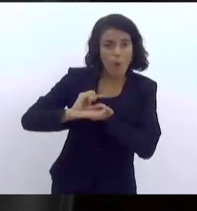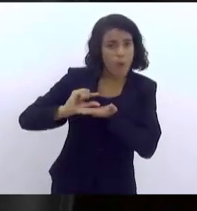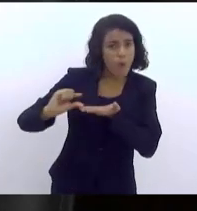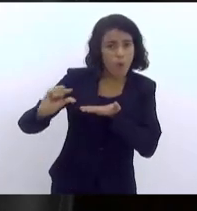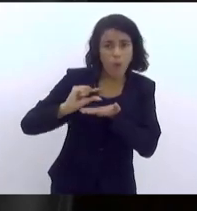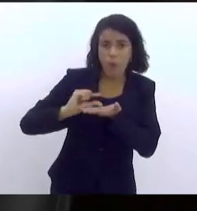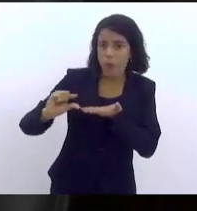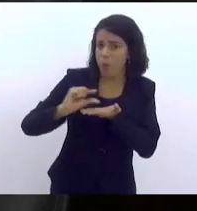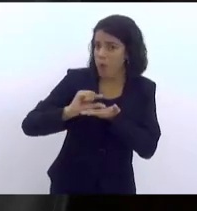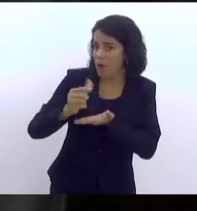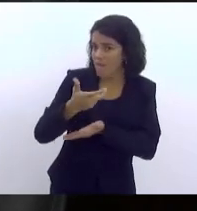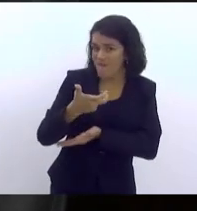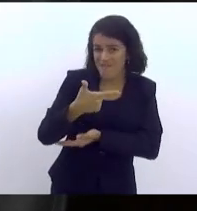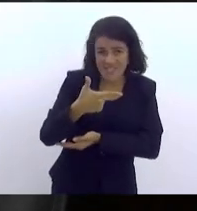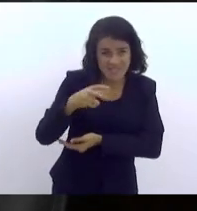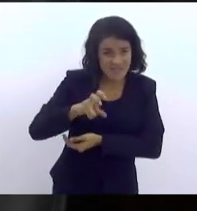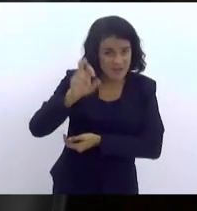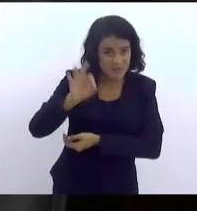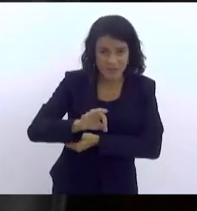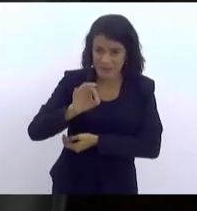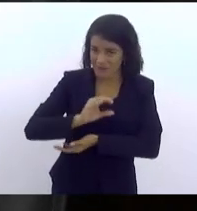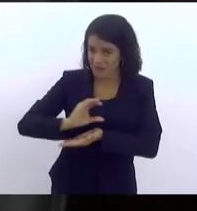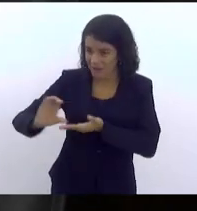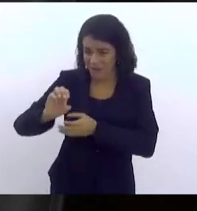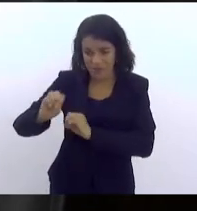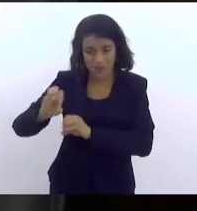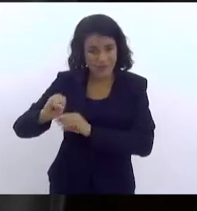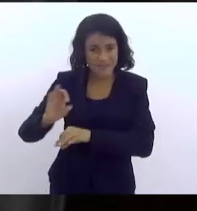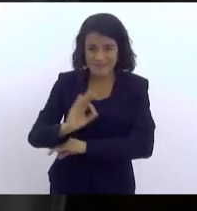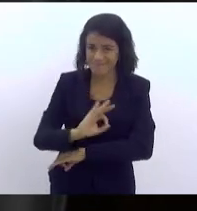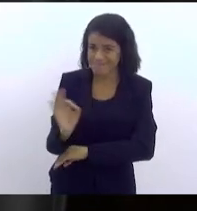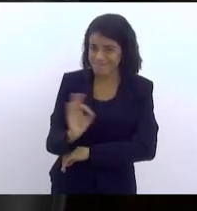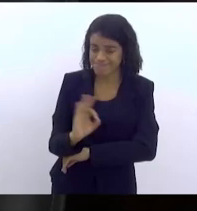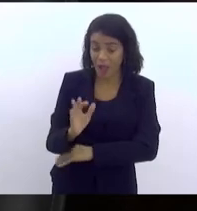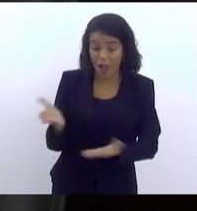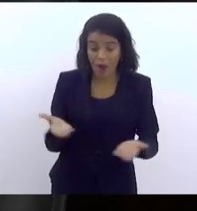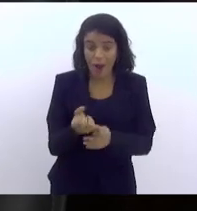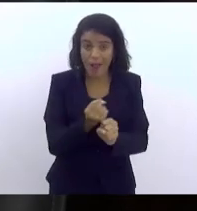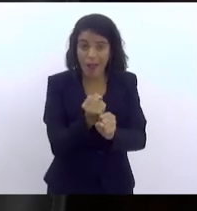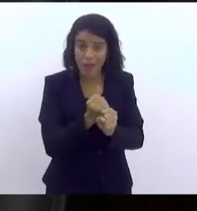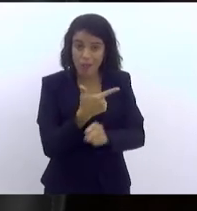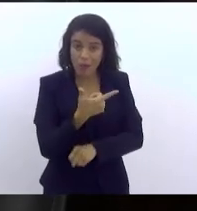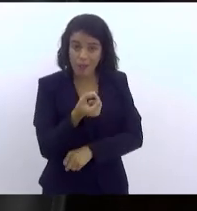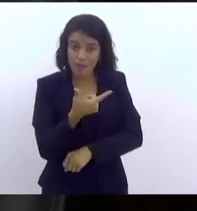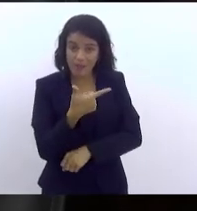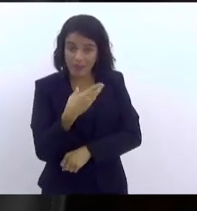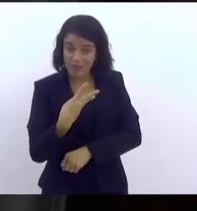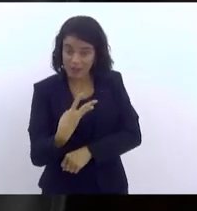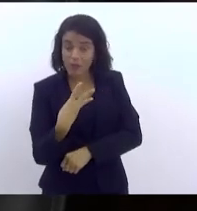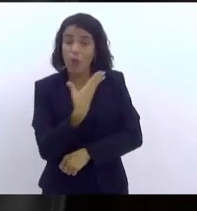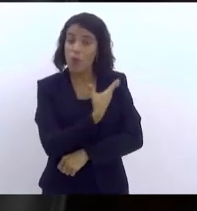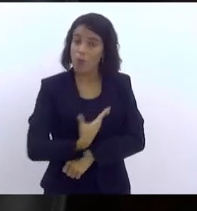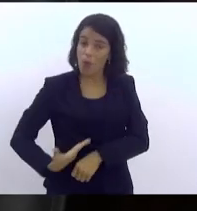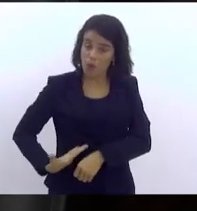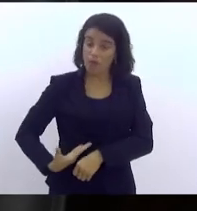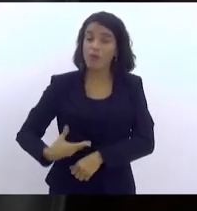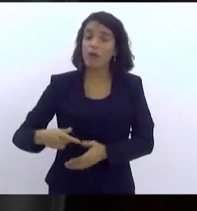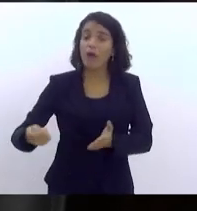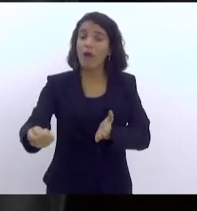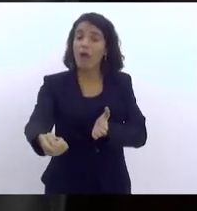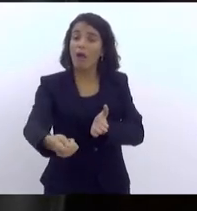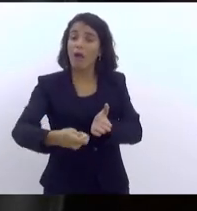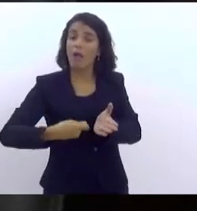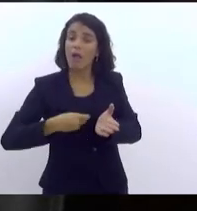25% em educação e neste ano agora de 2023 o governo teve que assinar